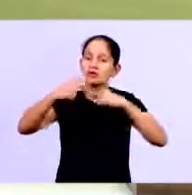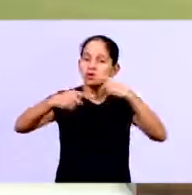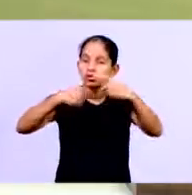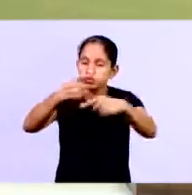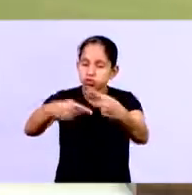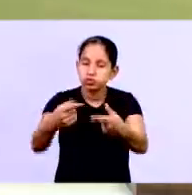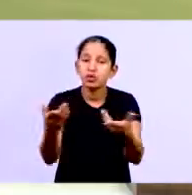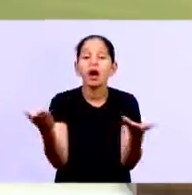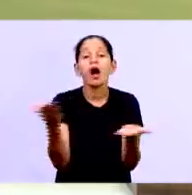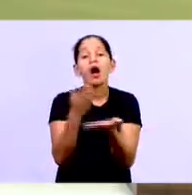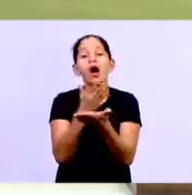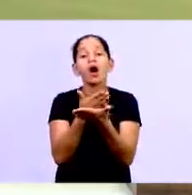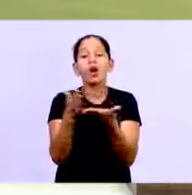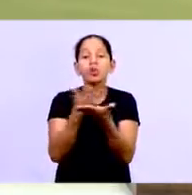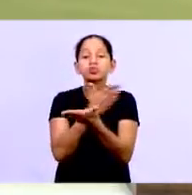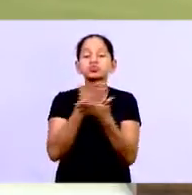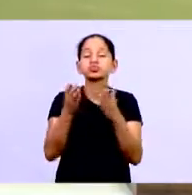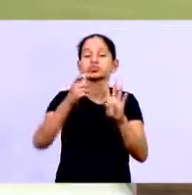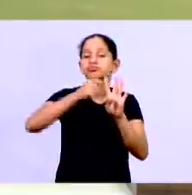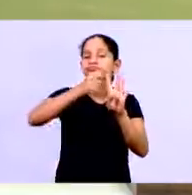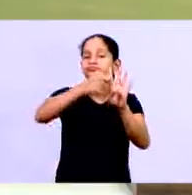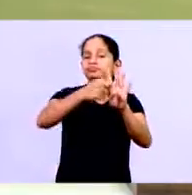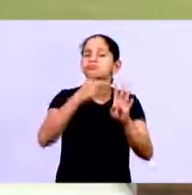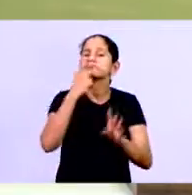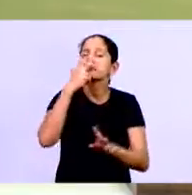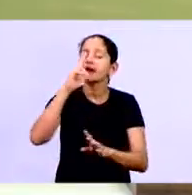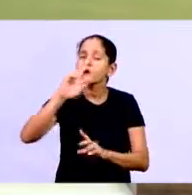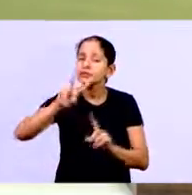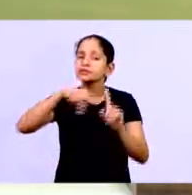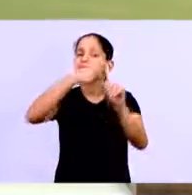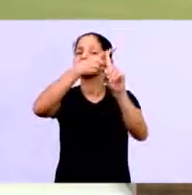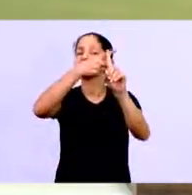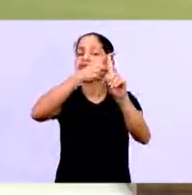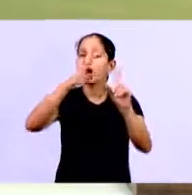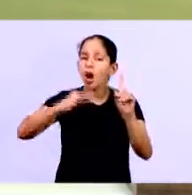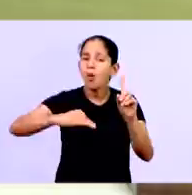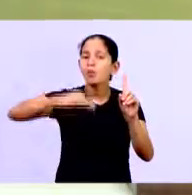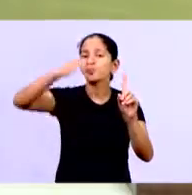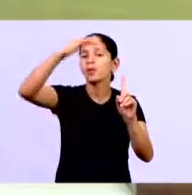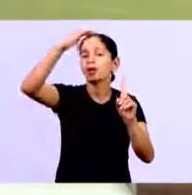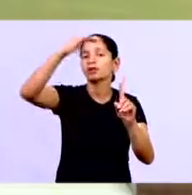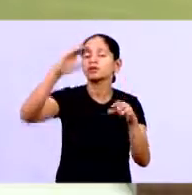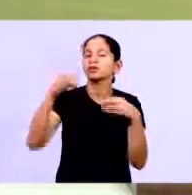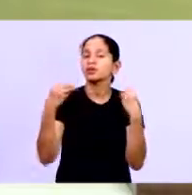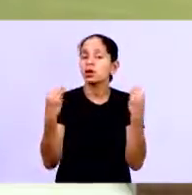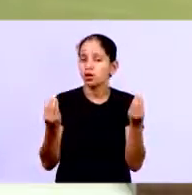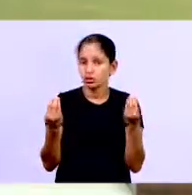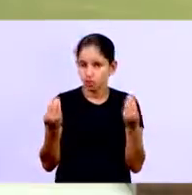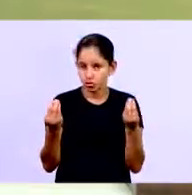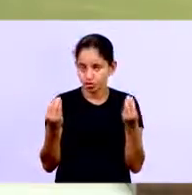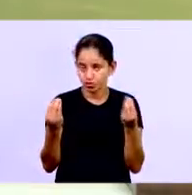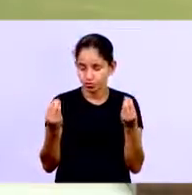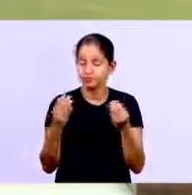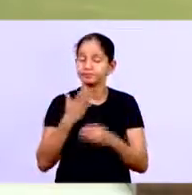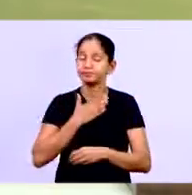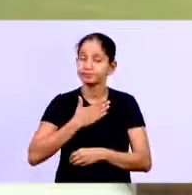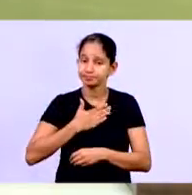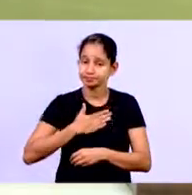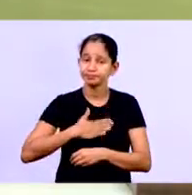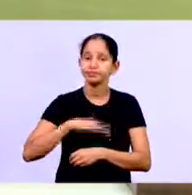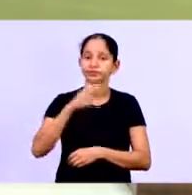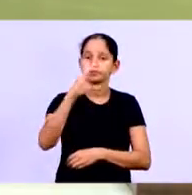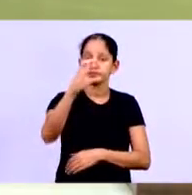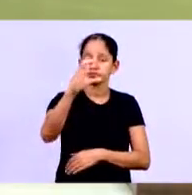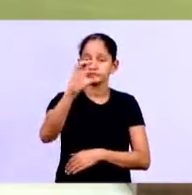consórcio, das parcelas do consórcio, aumentam e ainda sem utilizar o bem. Então, vamos primeiro pela definição.